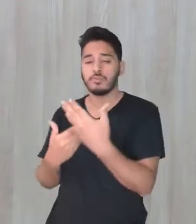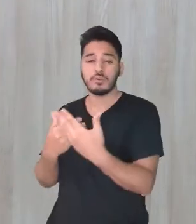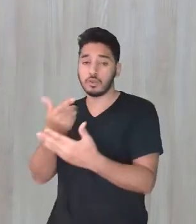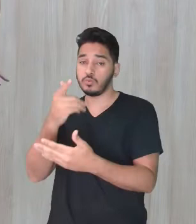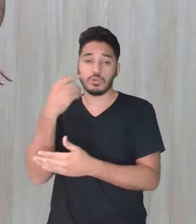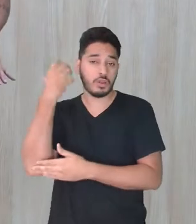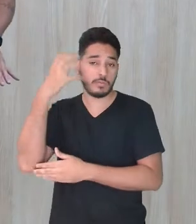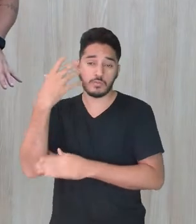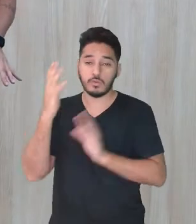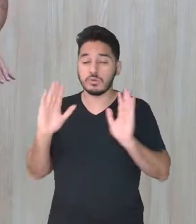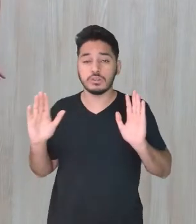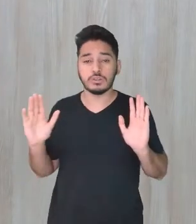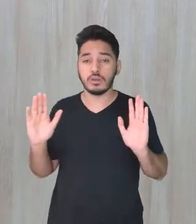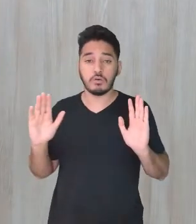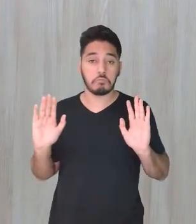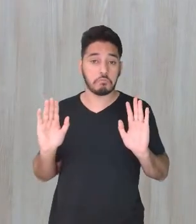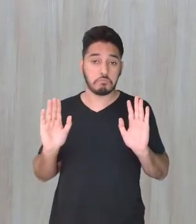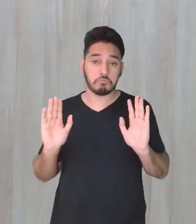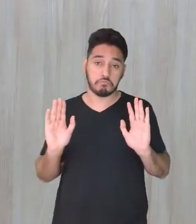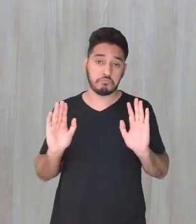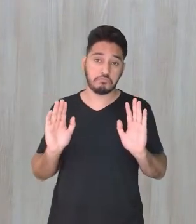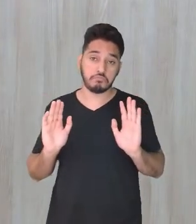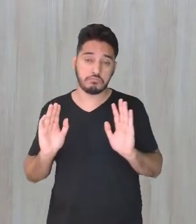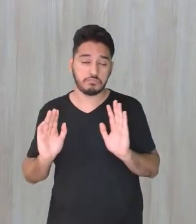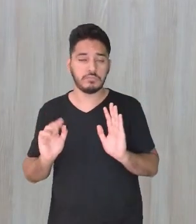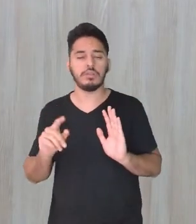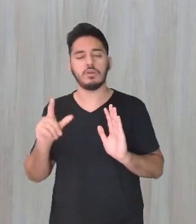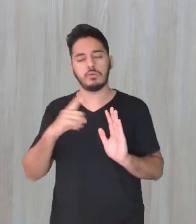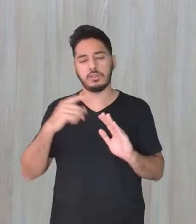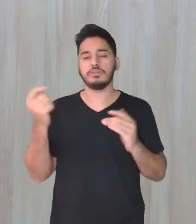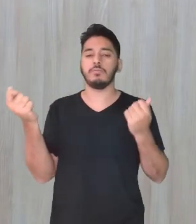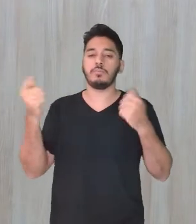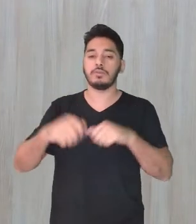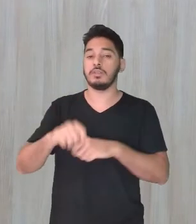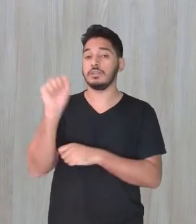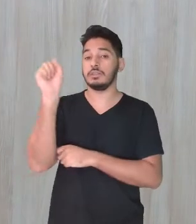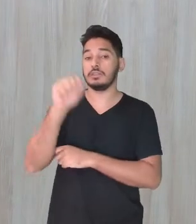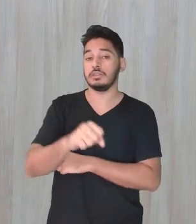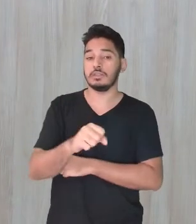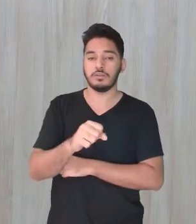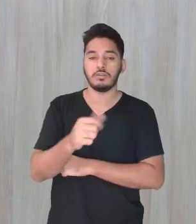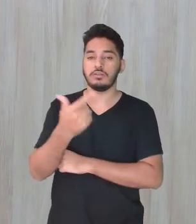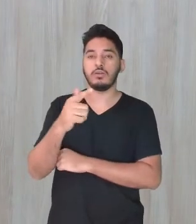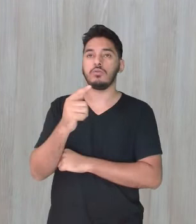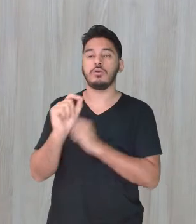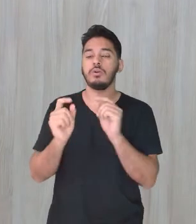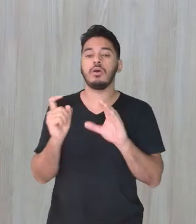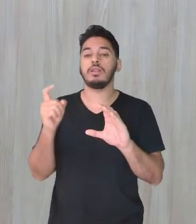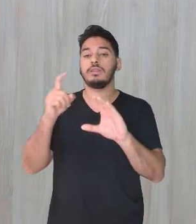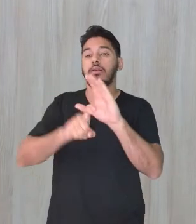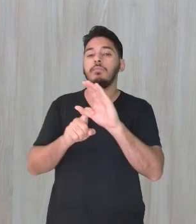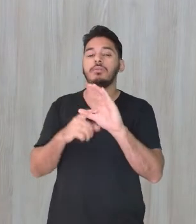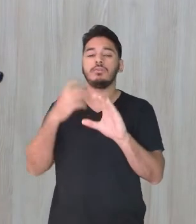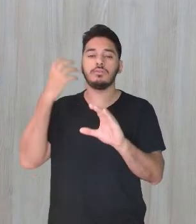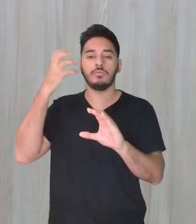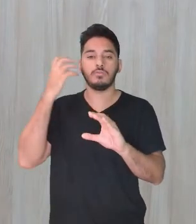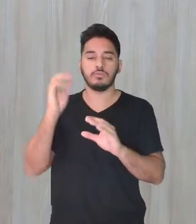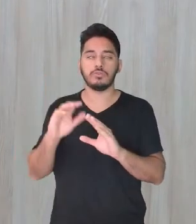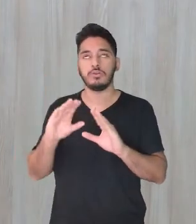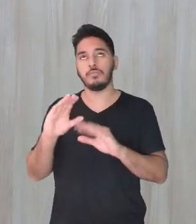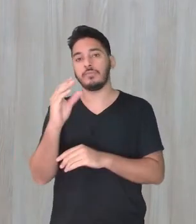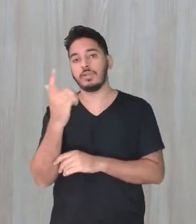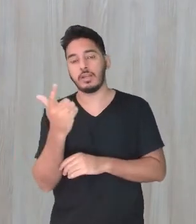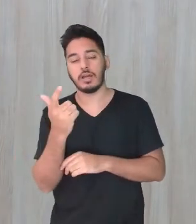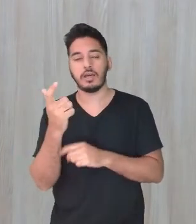ter nenhuma música rolando, por exemplo. Então, existe essa possibilidade, porque não existe uma dependência. Lógico,